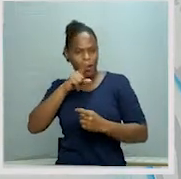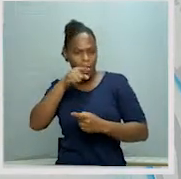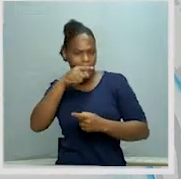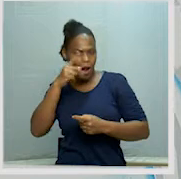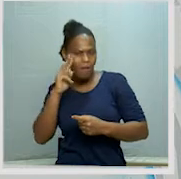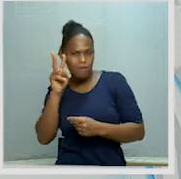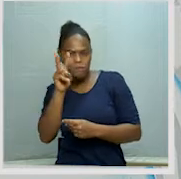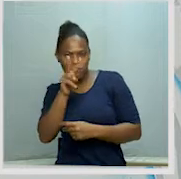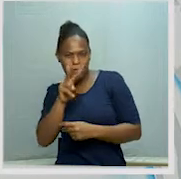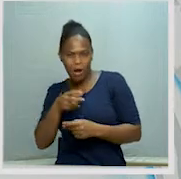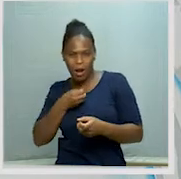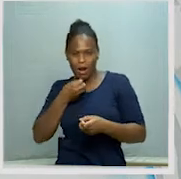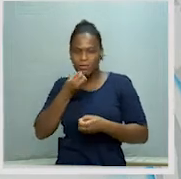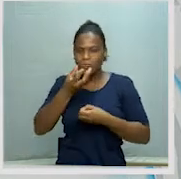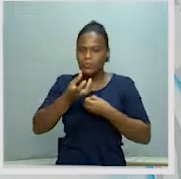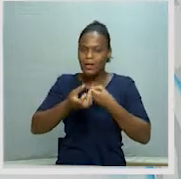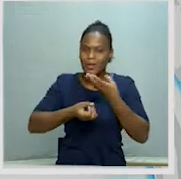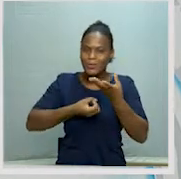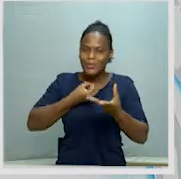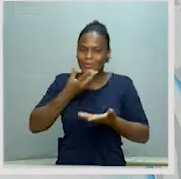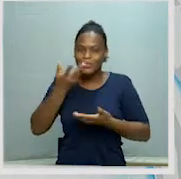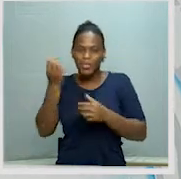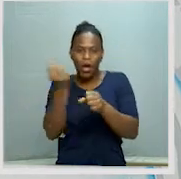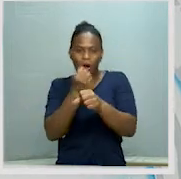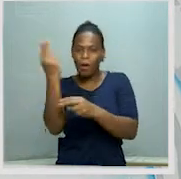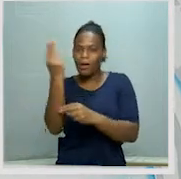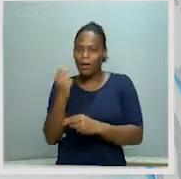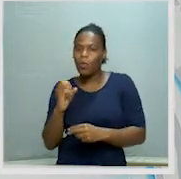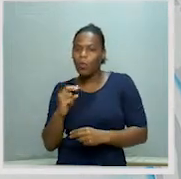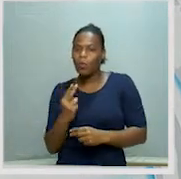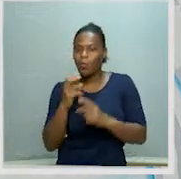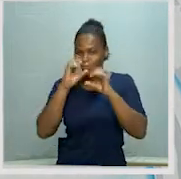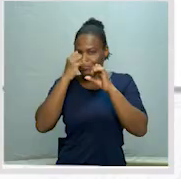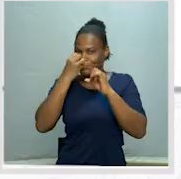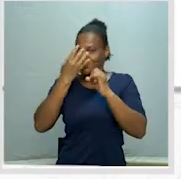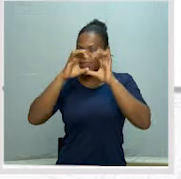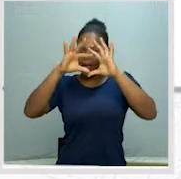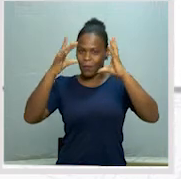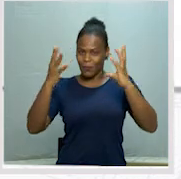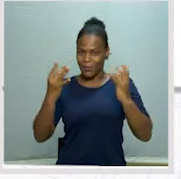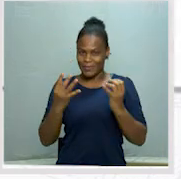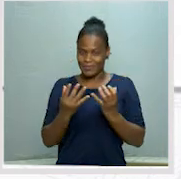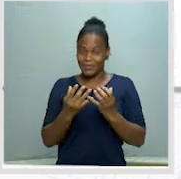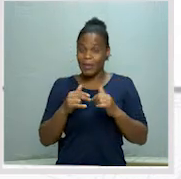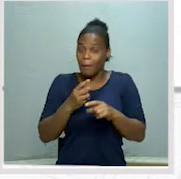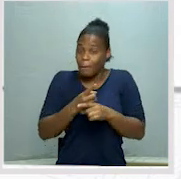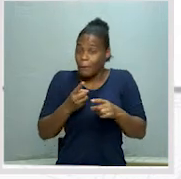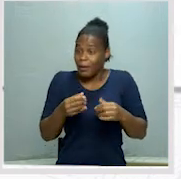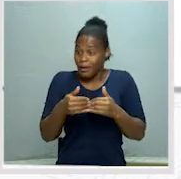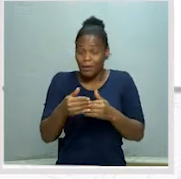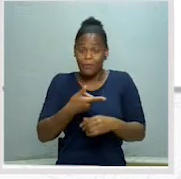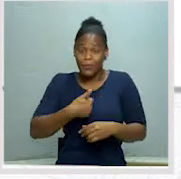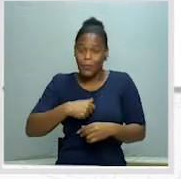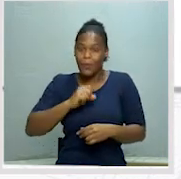leituras, de interpretar uma obra de arte ou então a natureza. Daí, podemos dizer